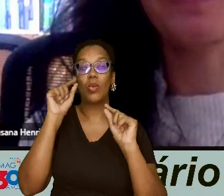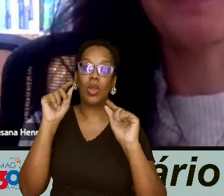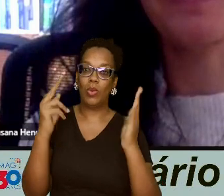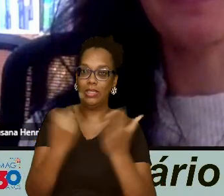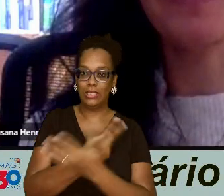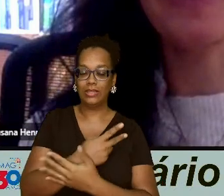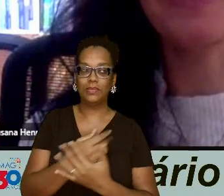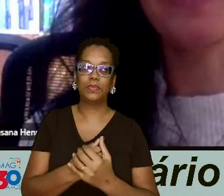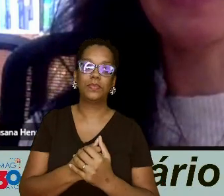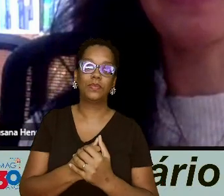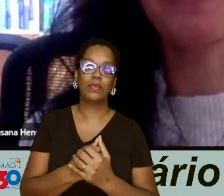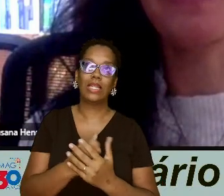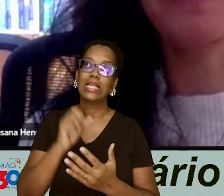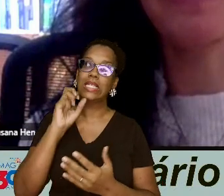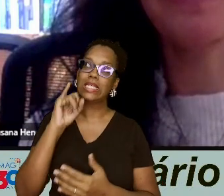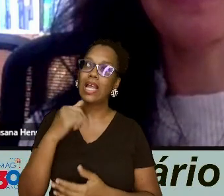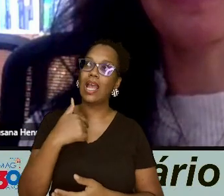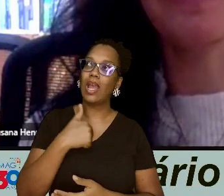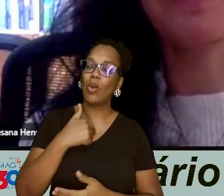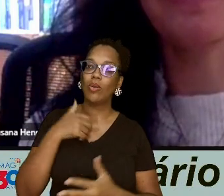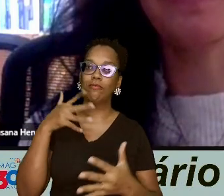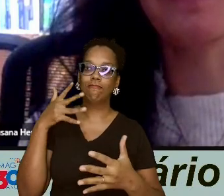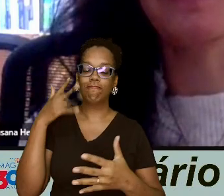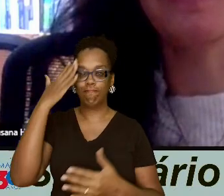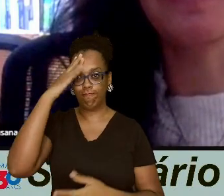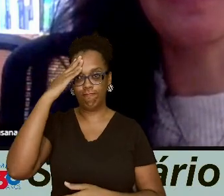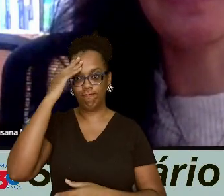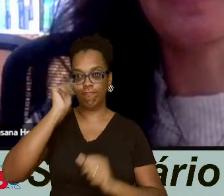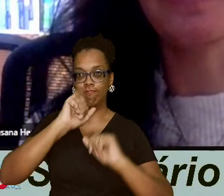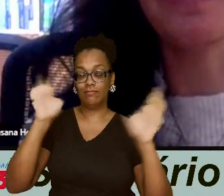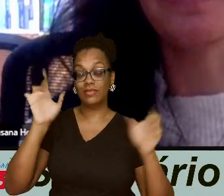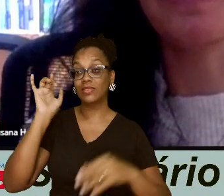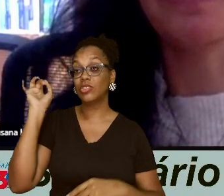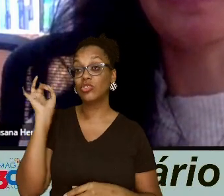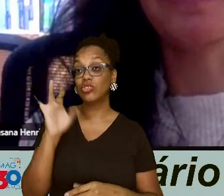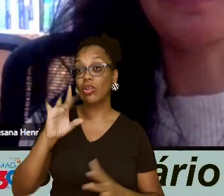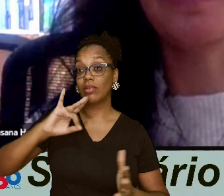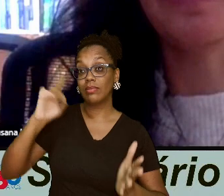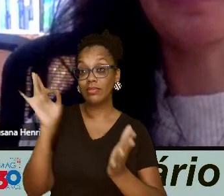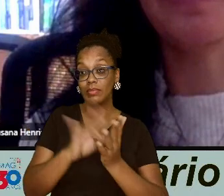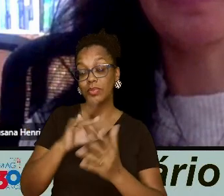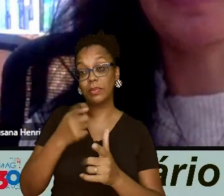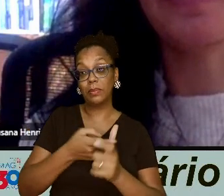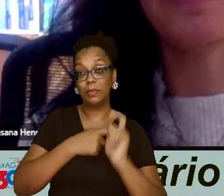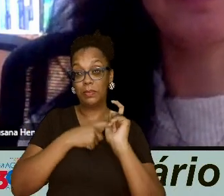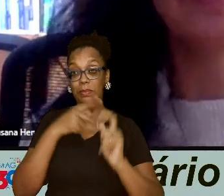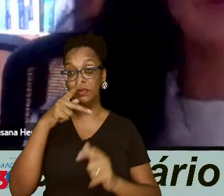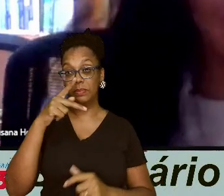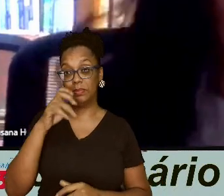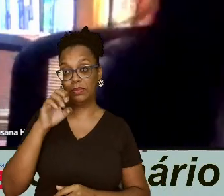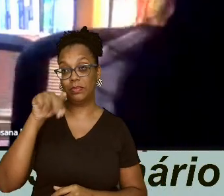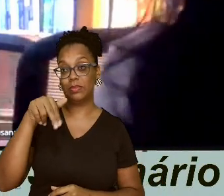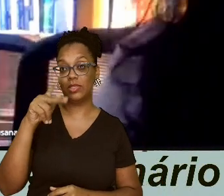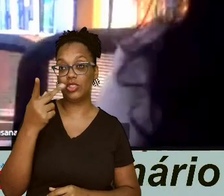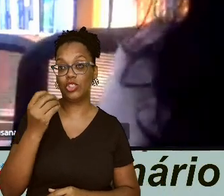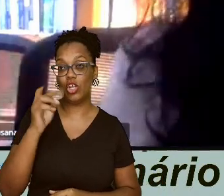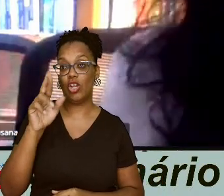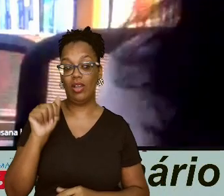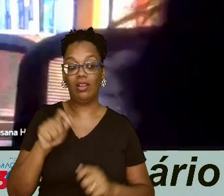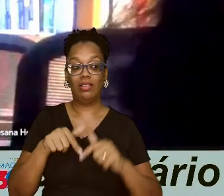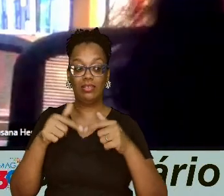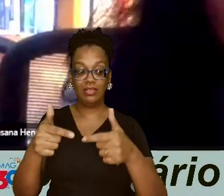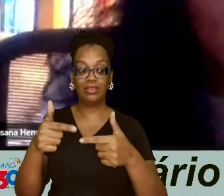Quando, se eu tenho esse entendimento de que só é efetiva a penhora feita e realizada aquele dinheiro, ou